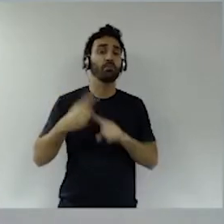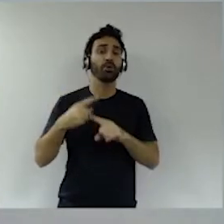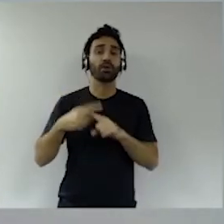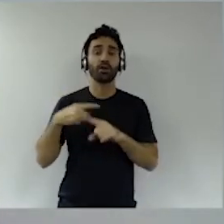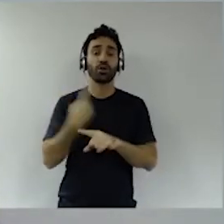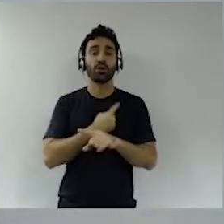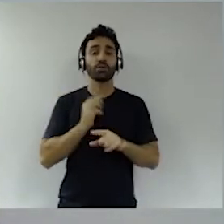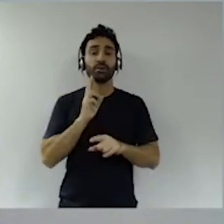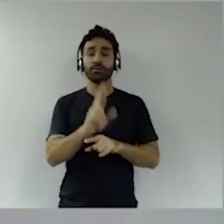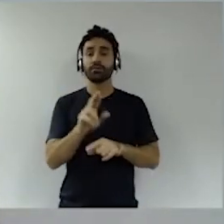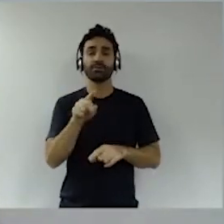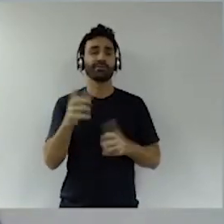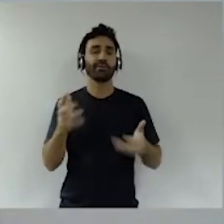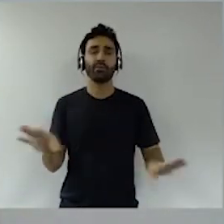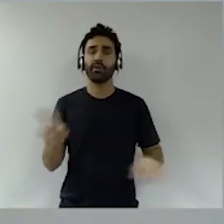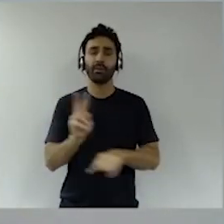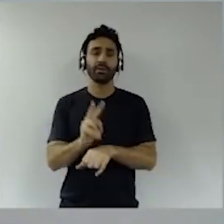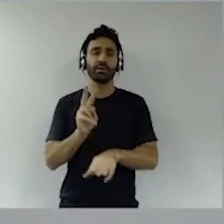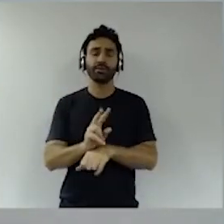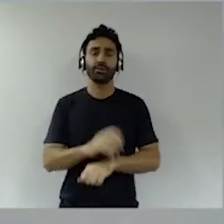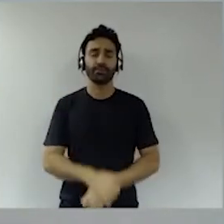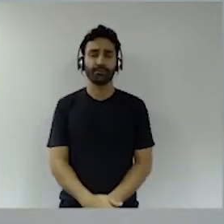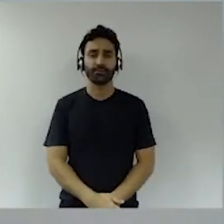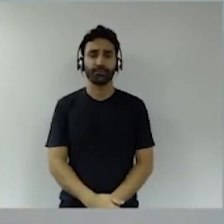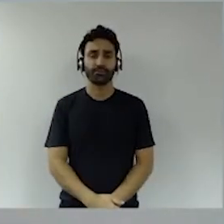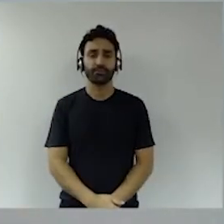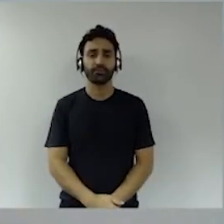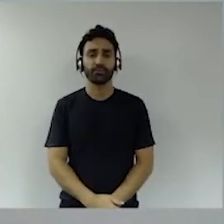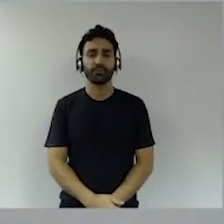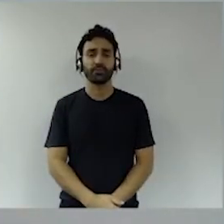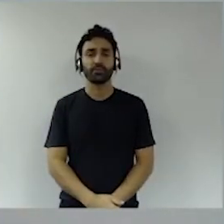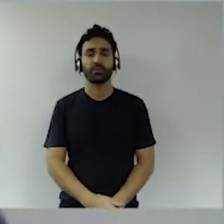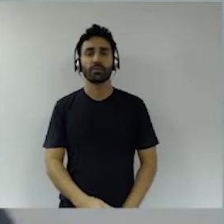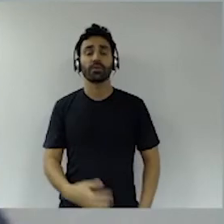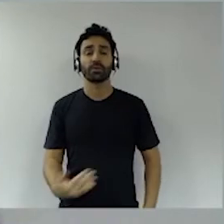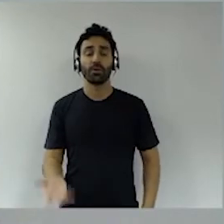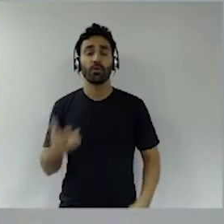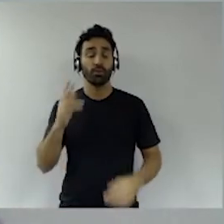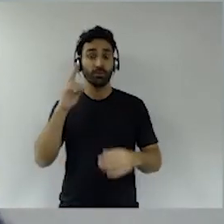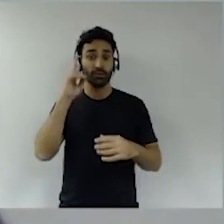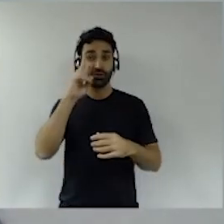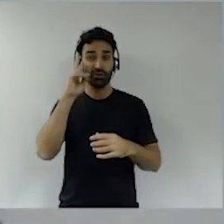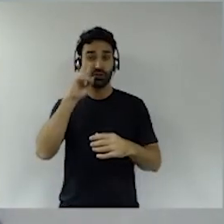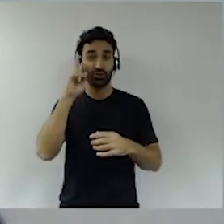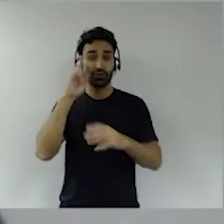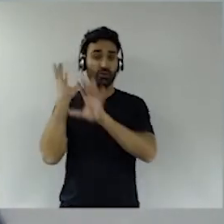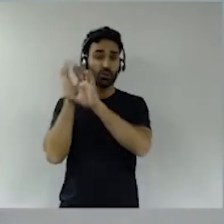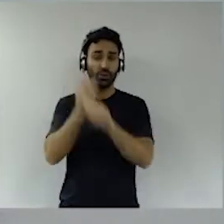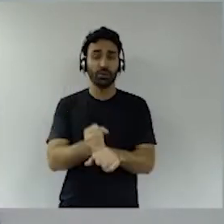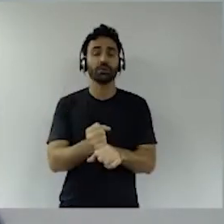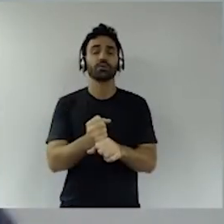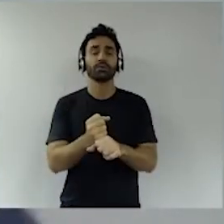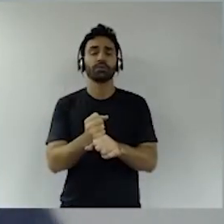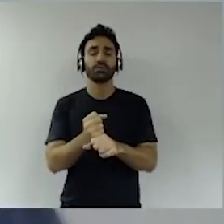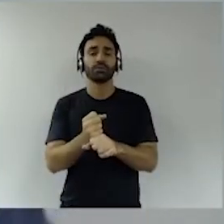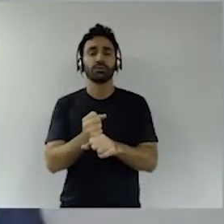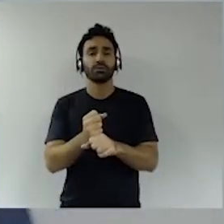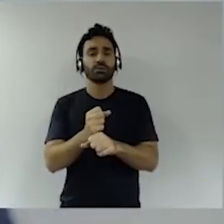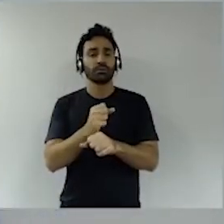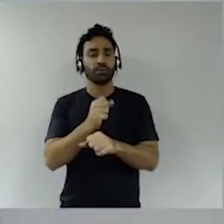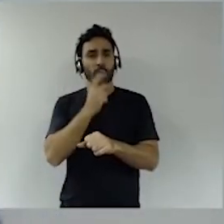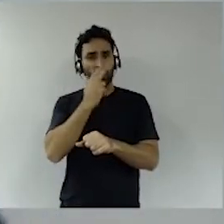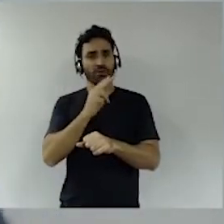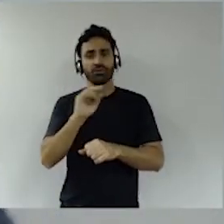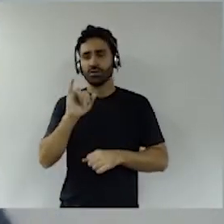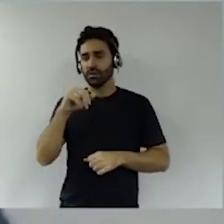estão dispostos a protegê-la. A história, Inácio Krauss, Inácio deve ser, o Elton, acho que o